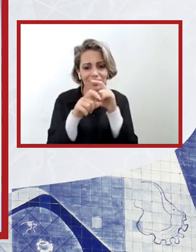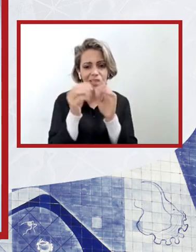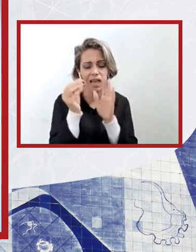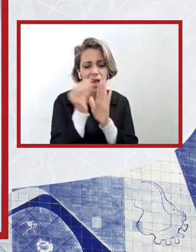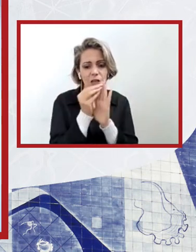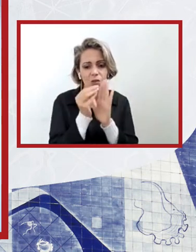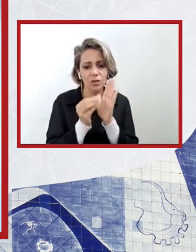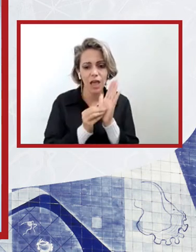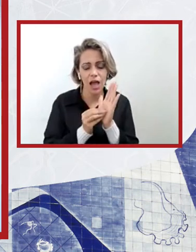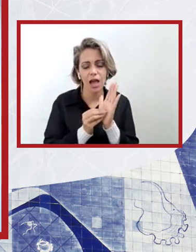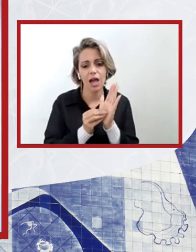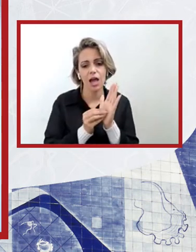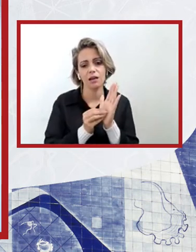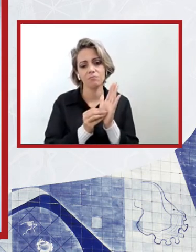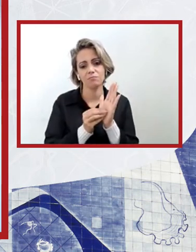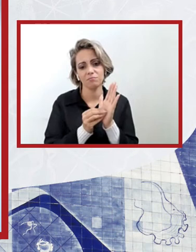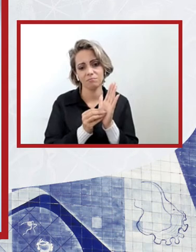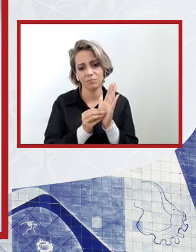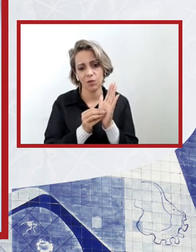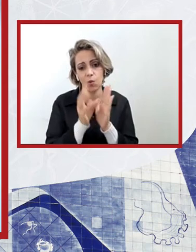conteúdo.